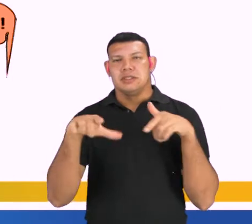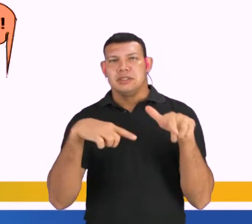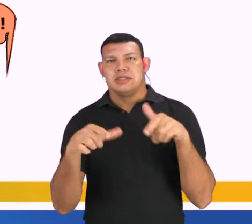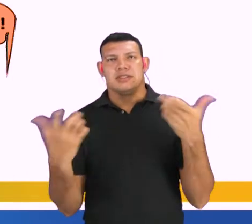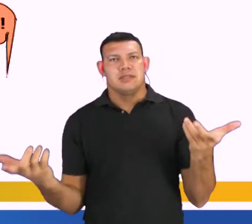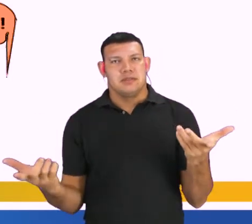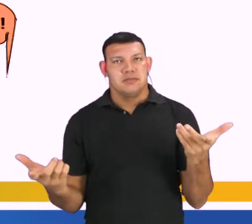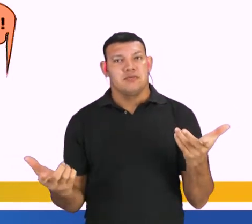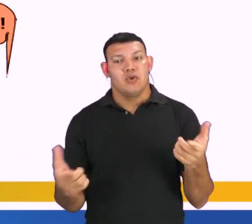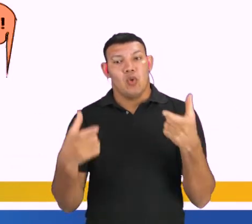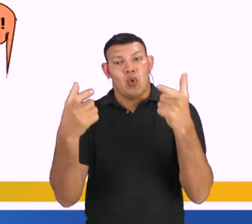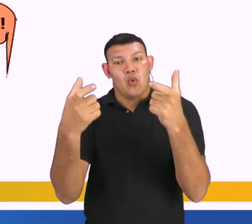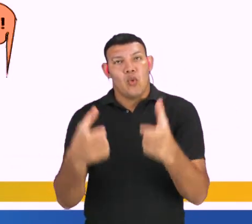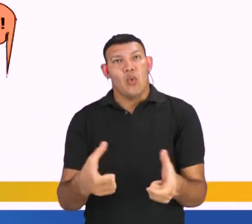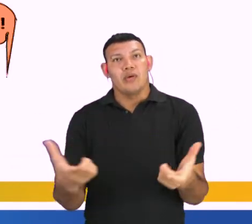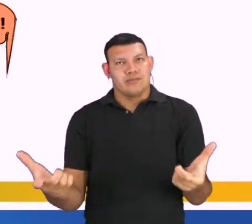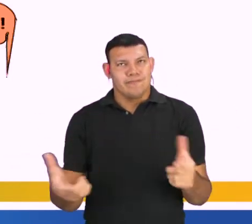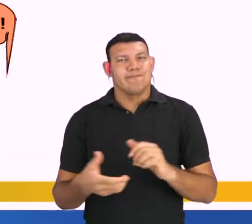numa dada